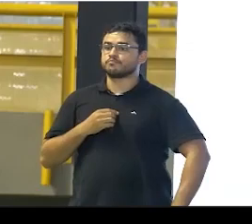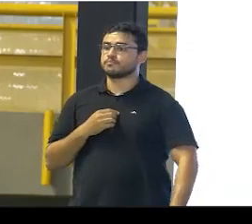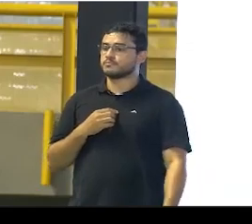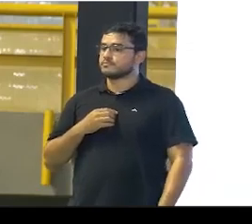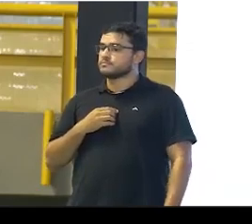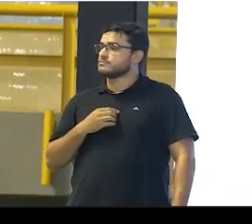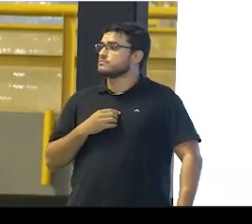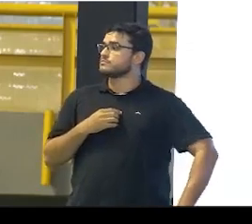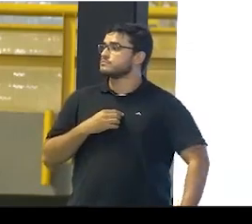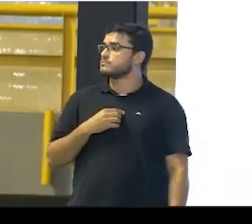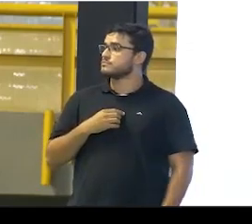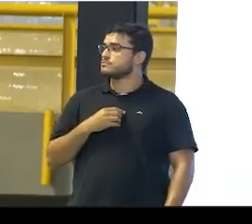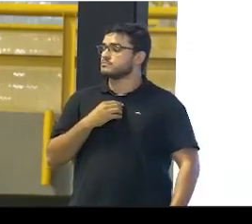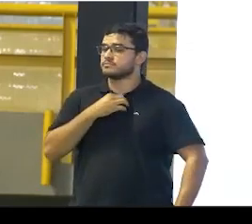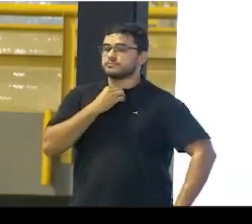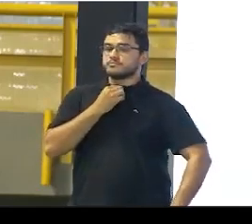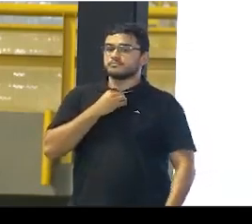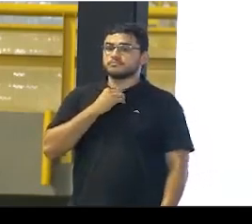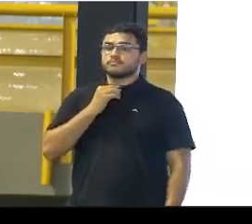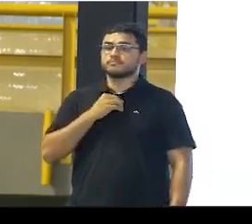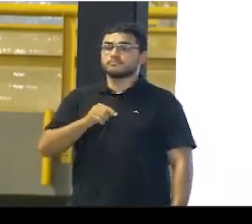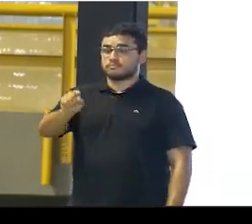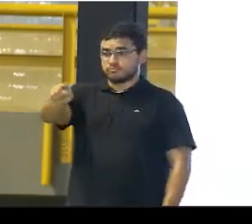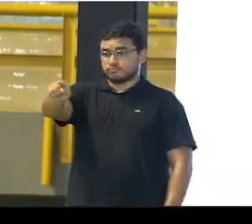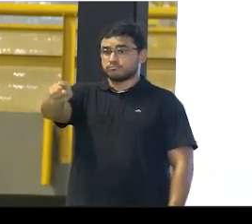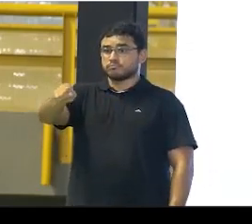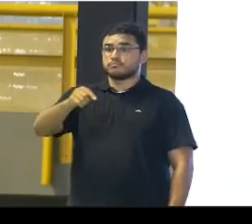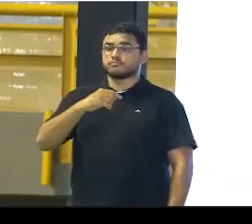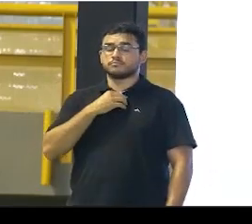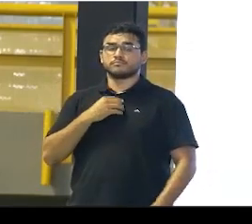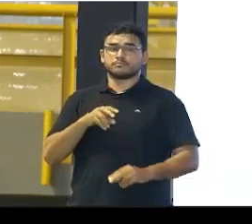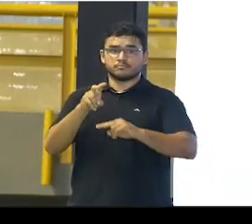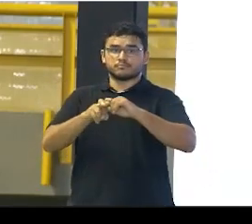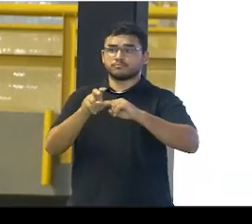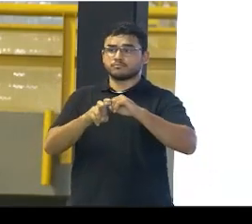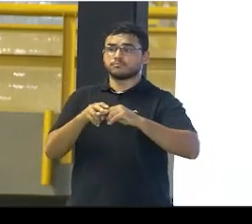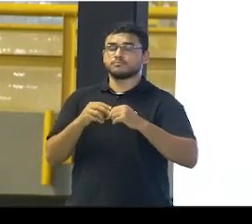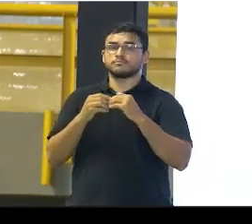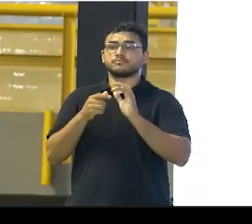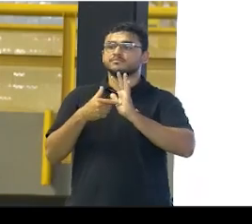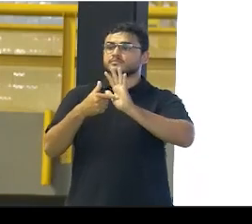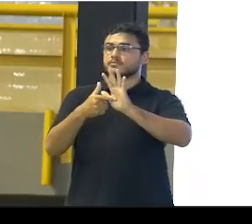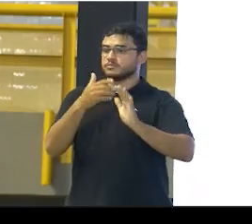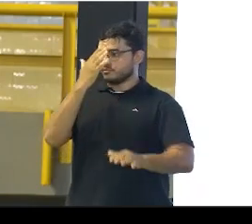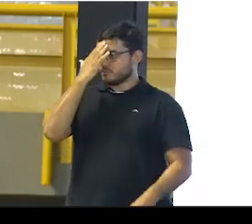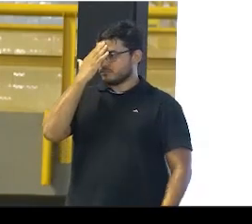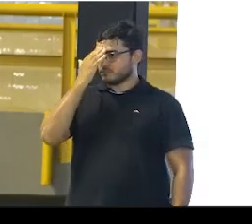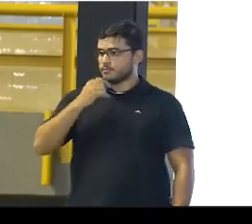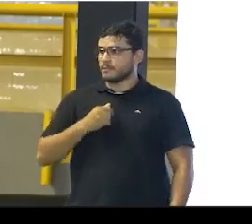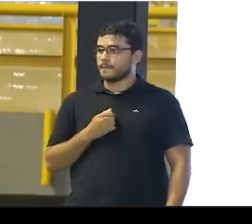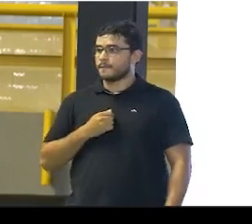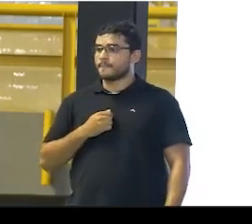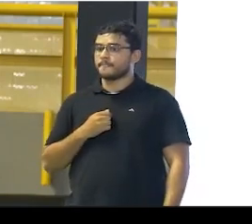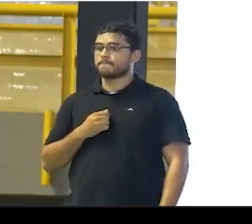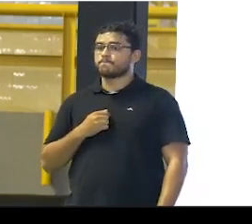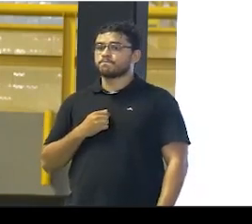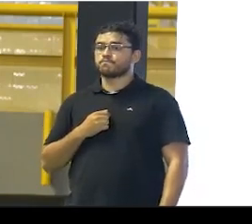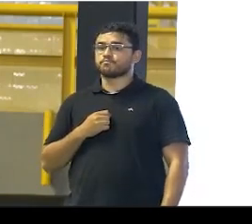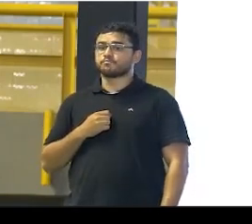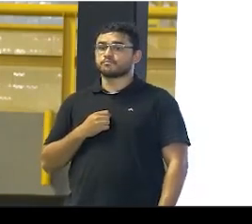o dimensionamento. Seguinte, eu tenho 2 maneiras de fazer essa questão.